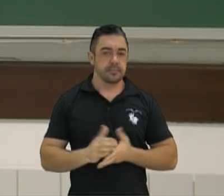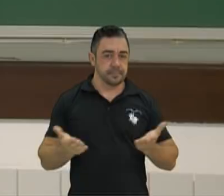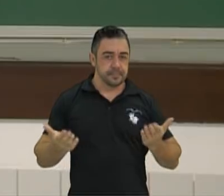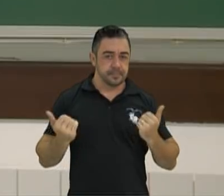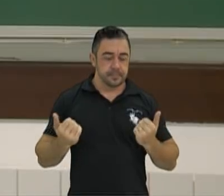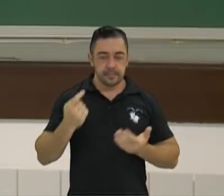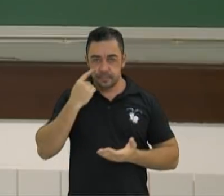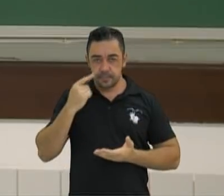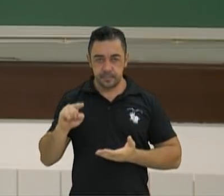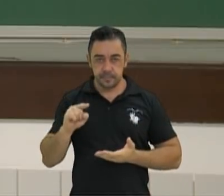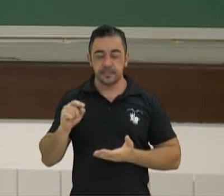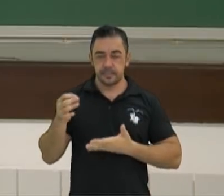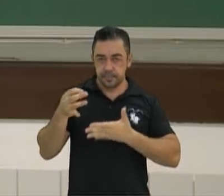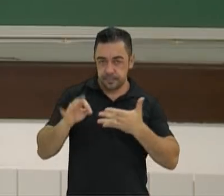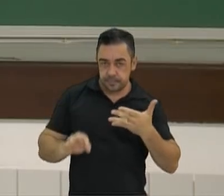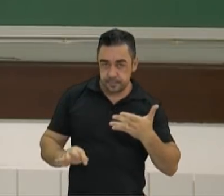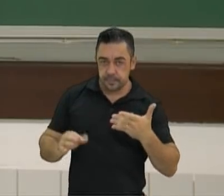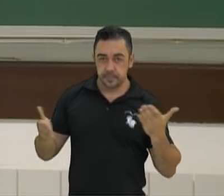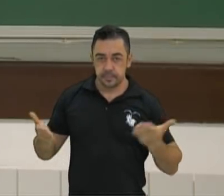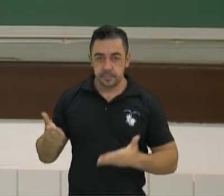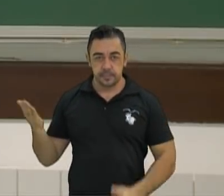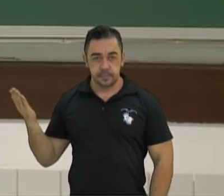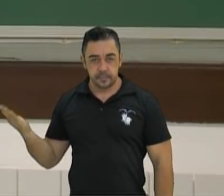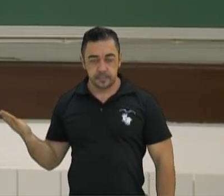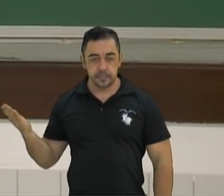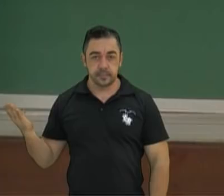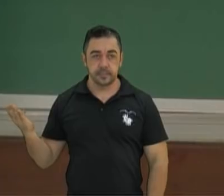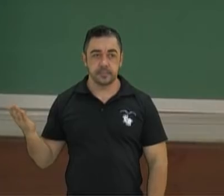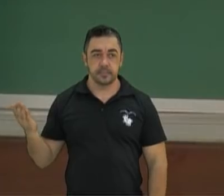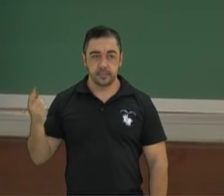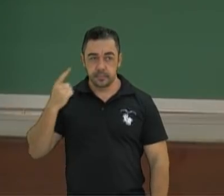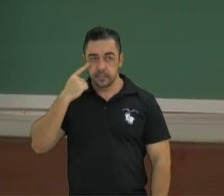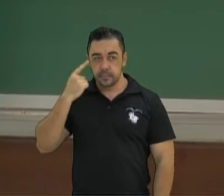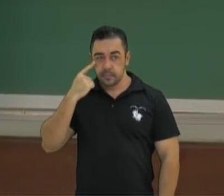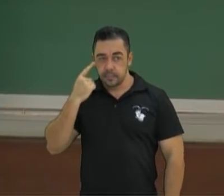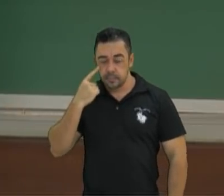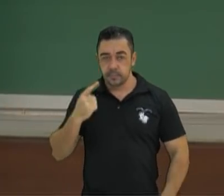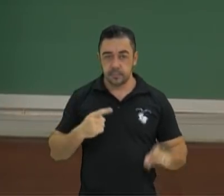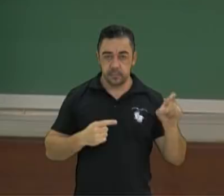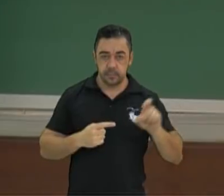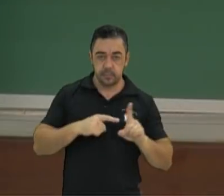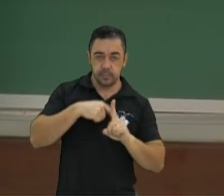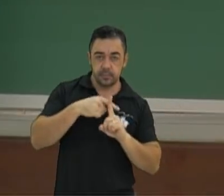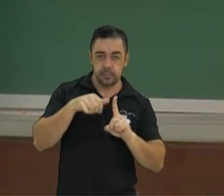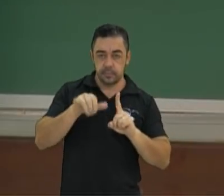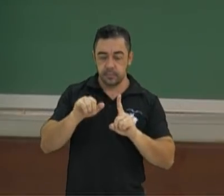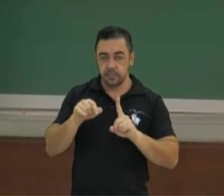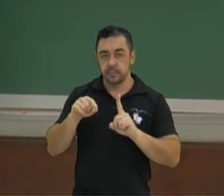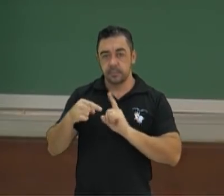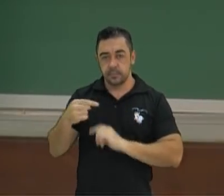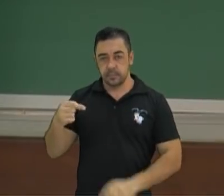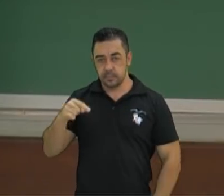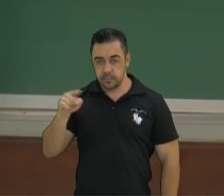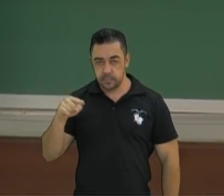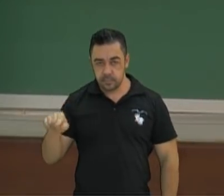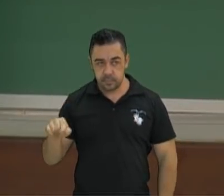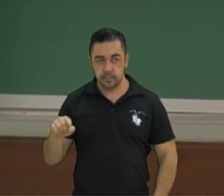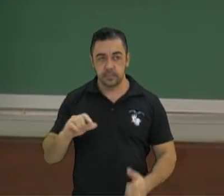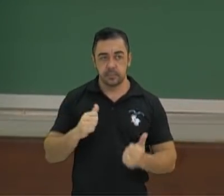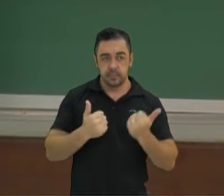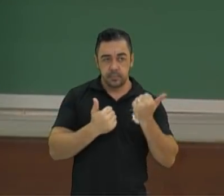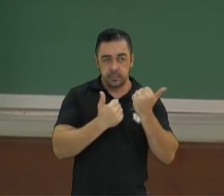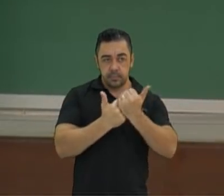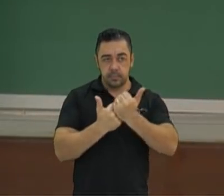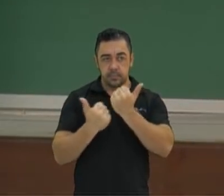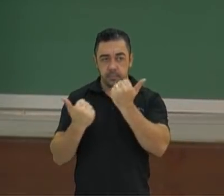Vamos lá, então, corrigindo o nosso exercício. Então, olha lá, eu tenho x mais y menos z. Eu vou substituir